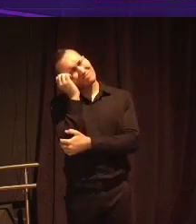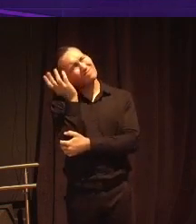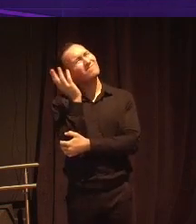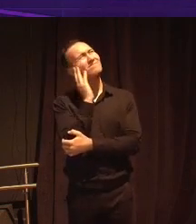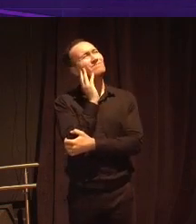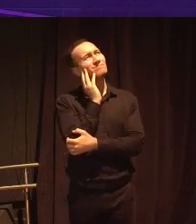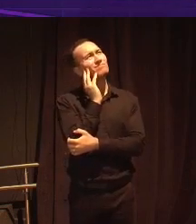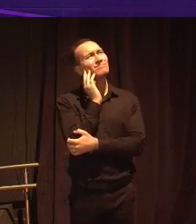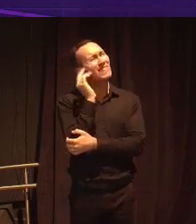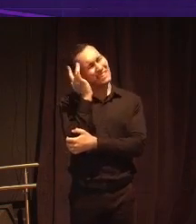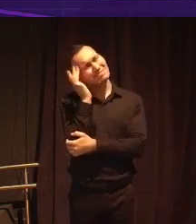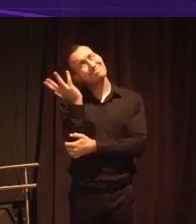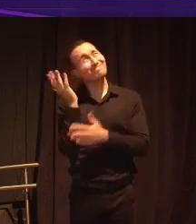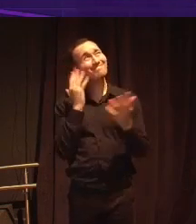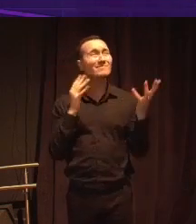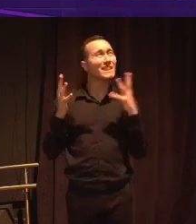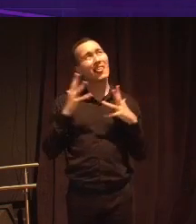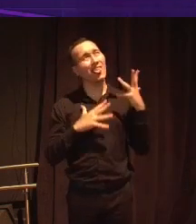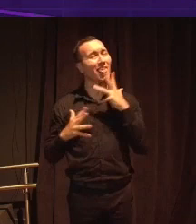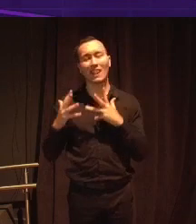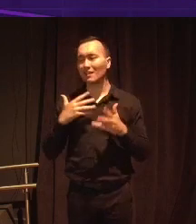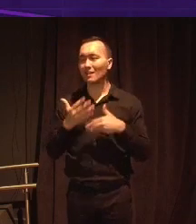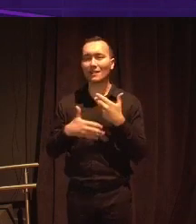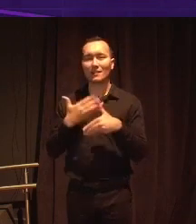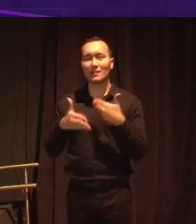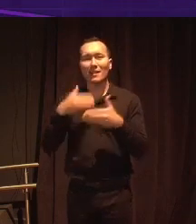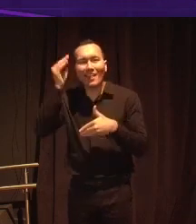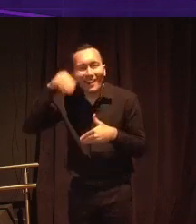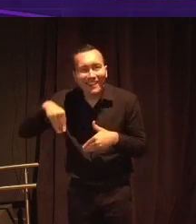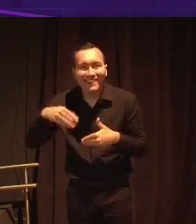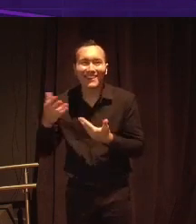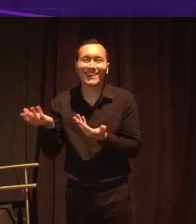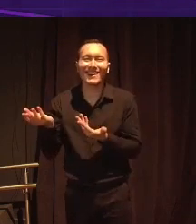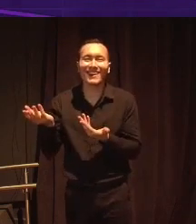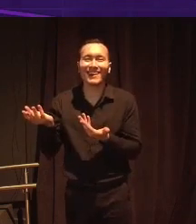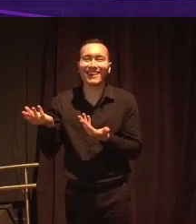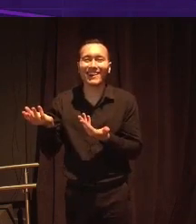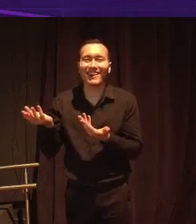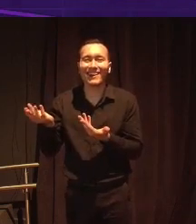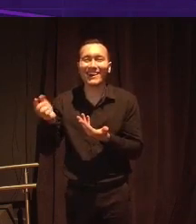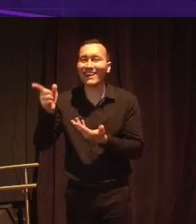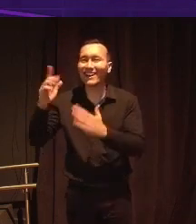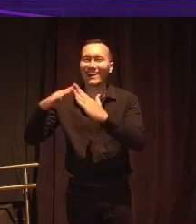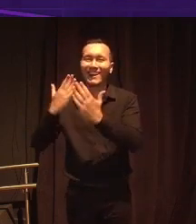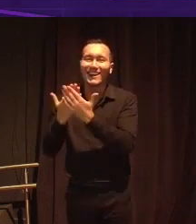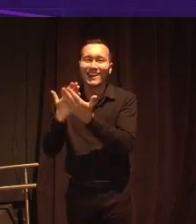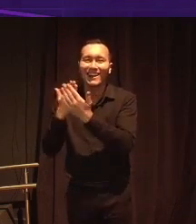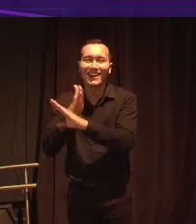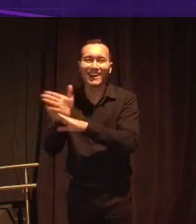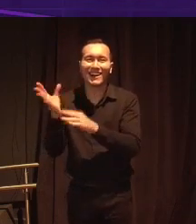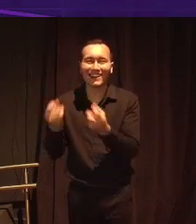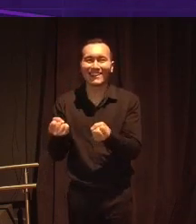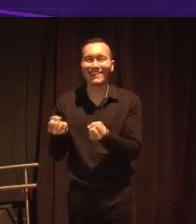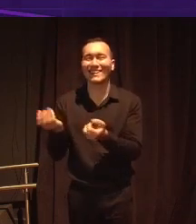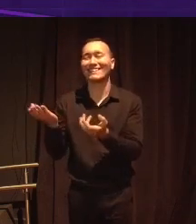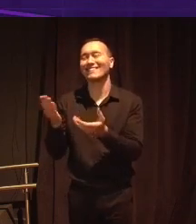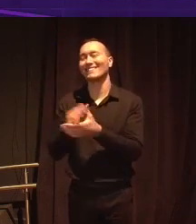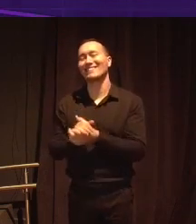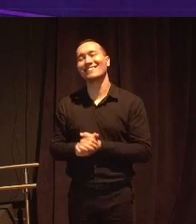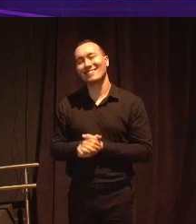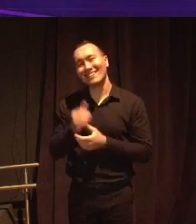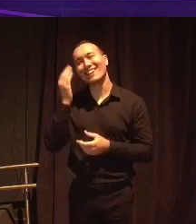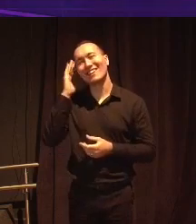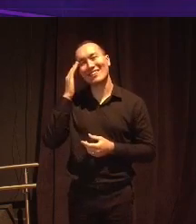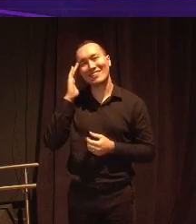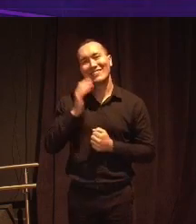Eu vou na escola, é mais fácil. Né? Então, acho que assim é a vida, né? E dentro da empresa não é diferente. Acho que muitas vezes